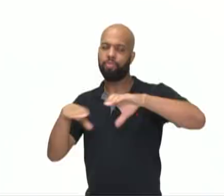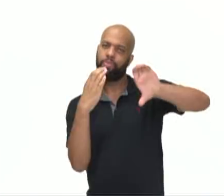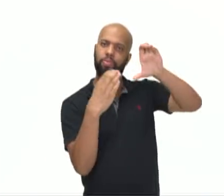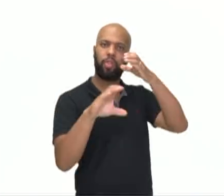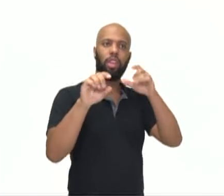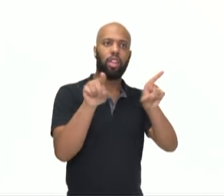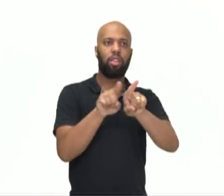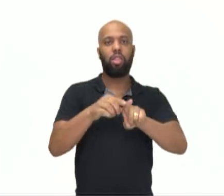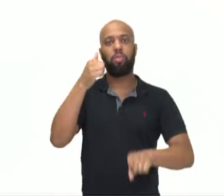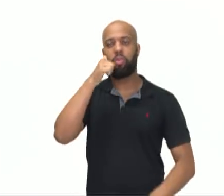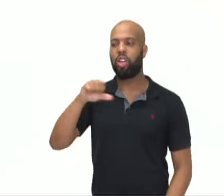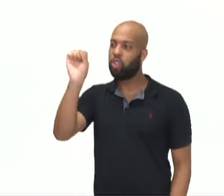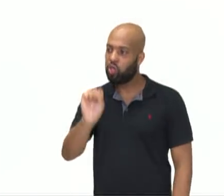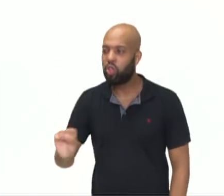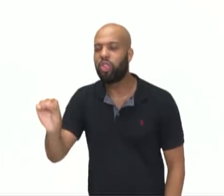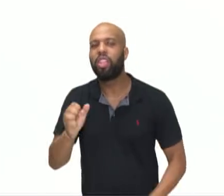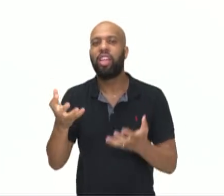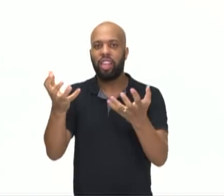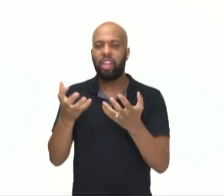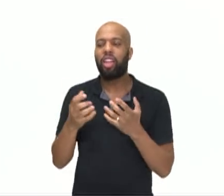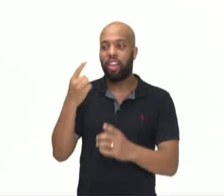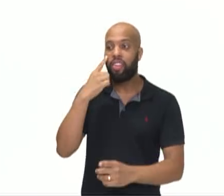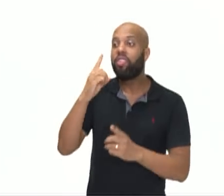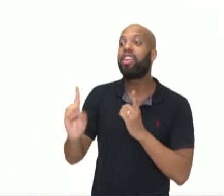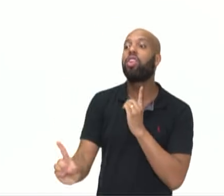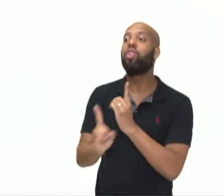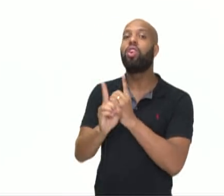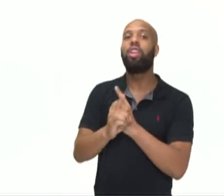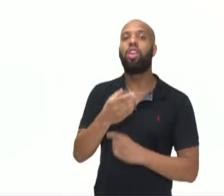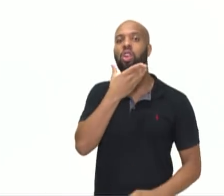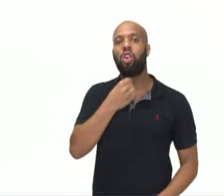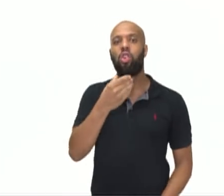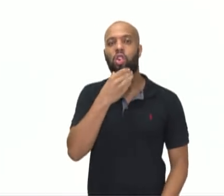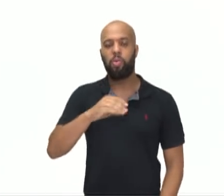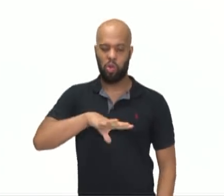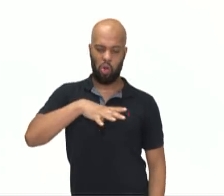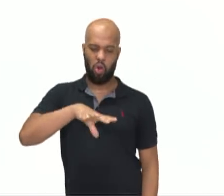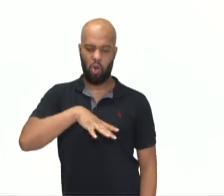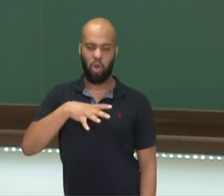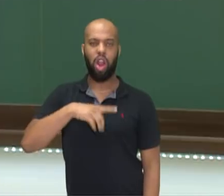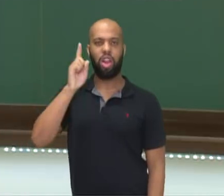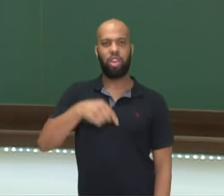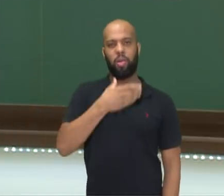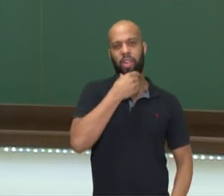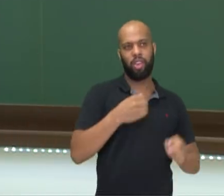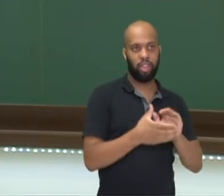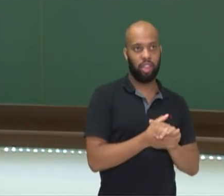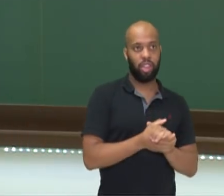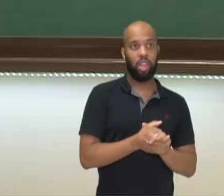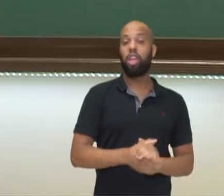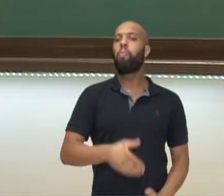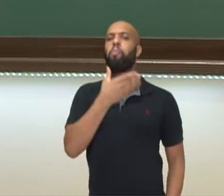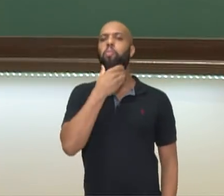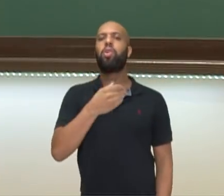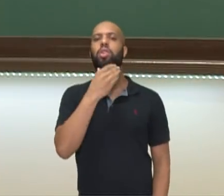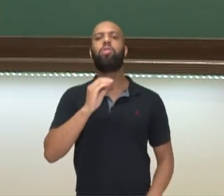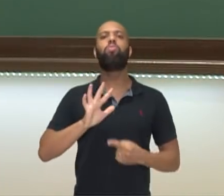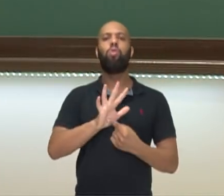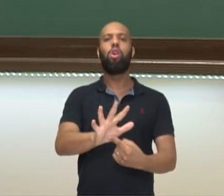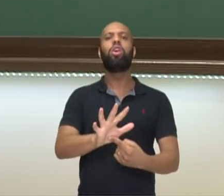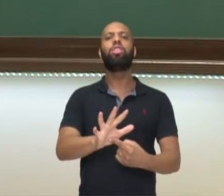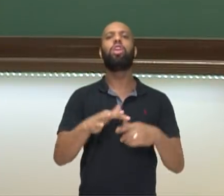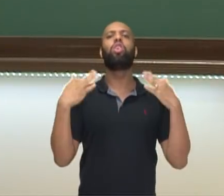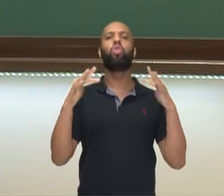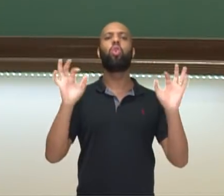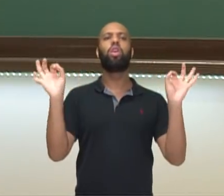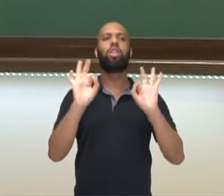solteiras que estão buscando rapazes corajosos para serem seus maridos. O menino, nesse momento, não pode demonstrar dor, ele dança e